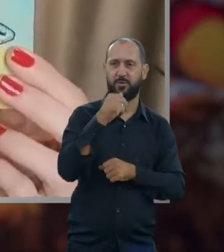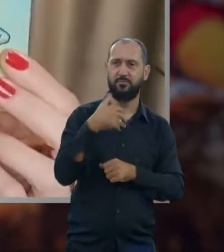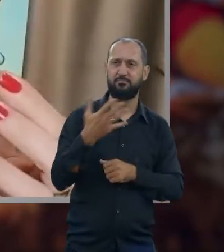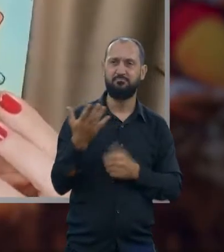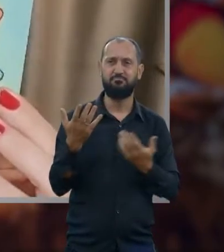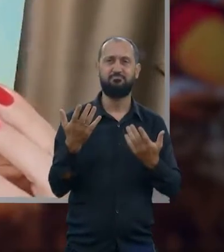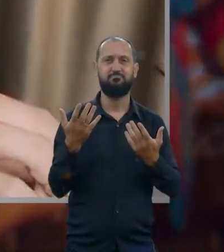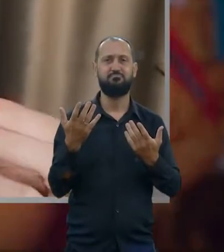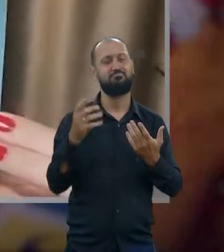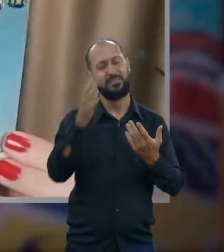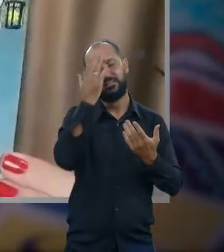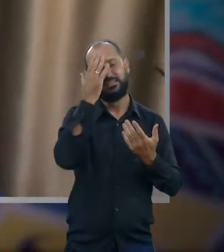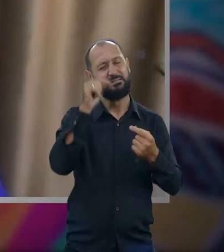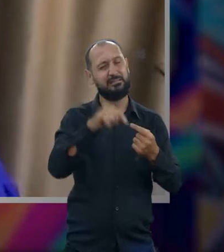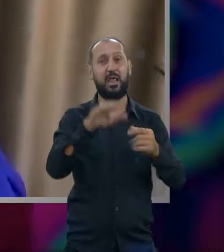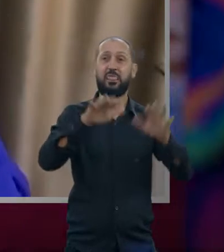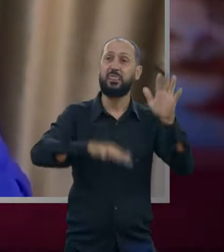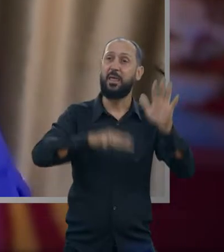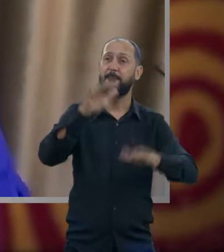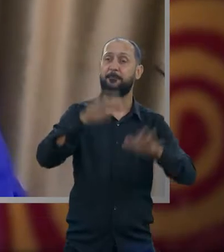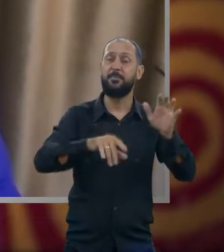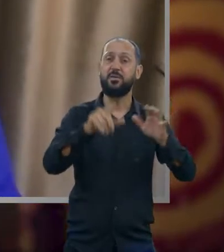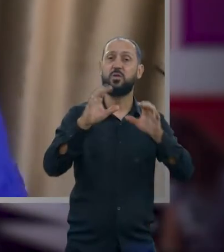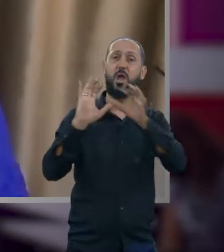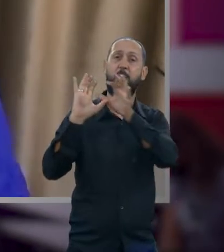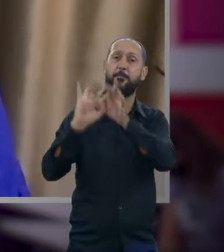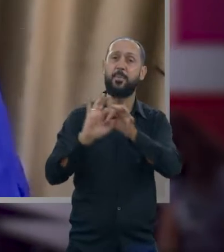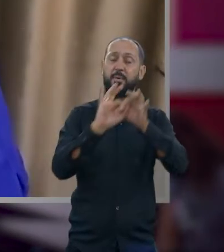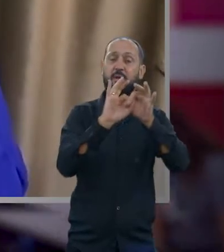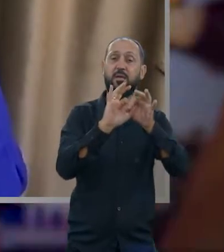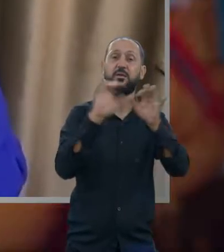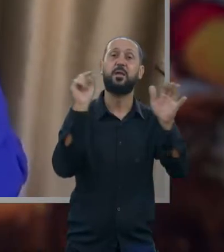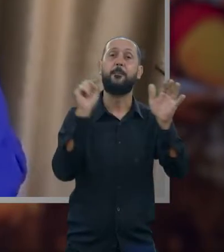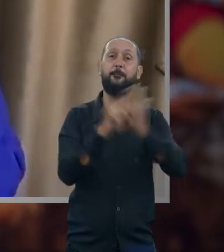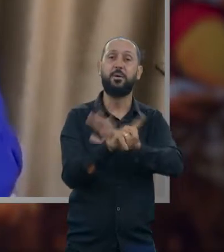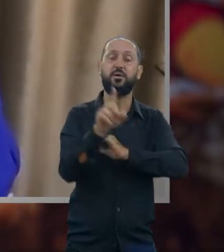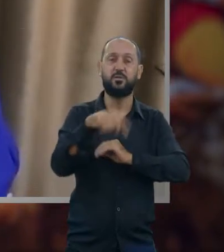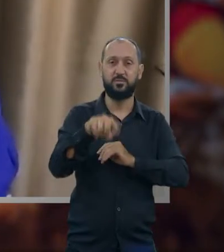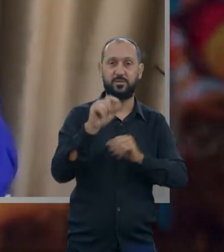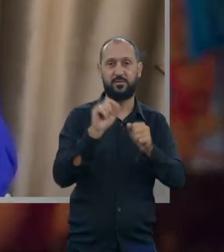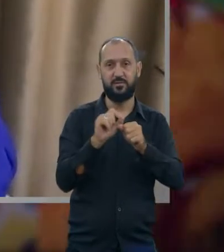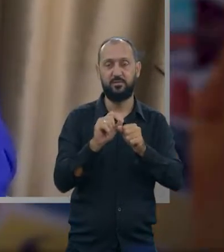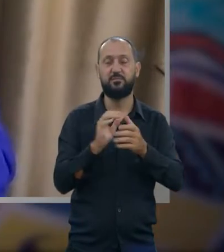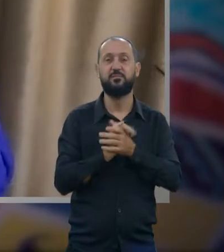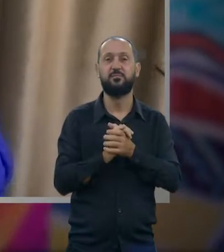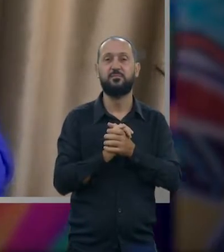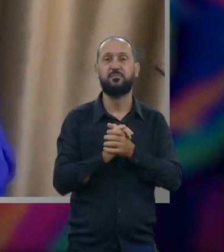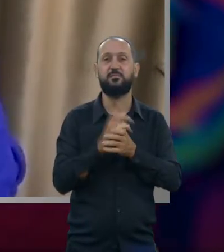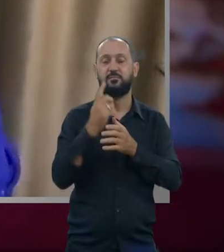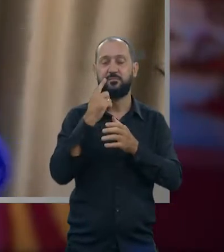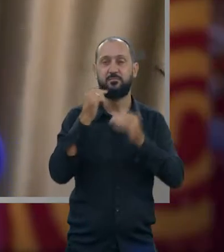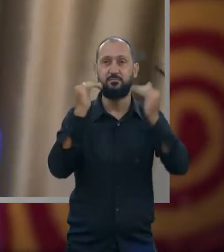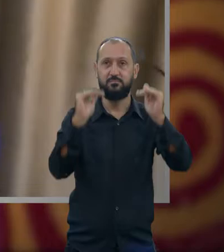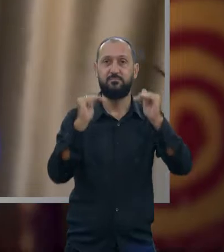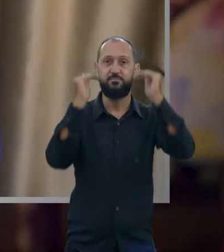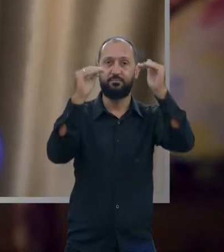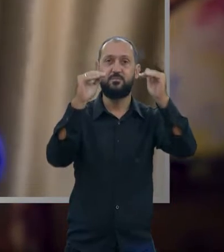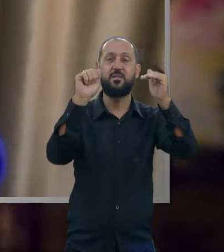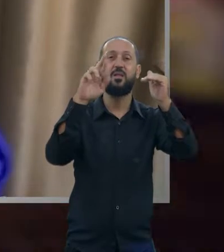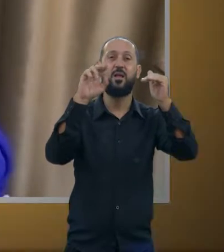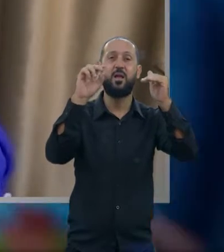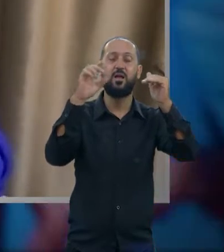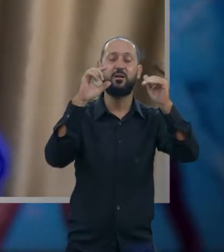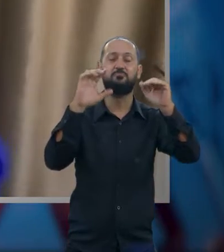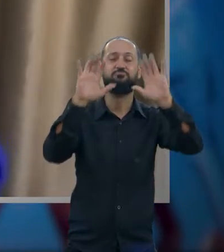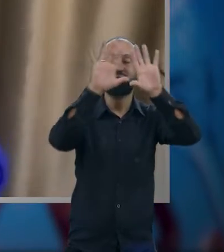mais demorada. Claro que isso tudo aqui vai depender muito do contexto e da pergunta a ser feita, tá? Aqui são os arcanos